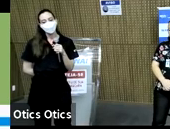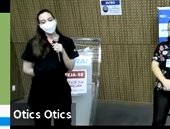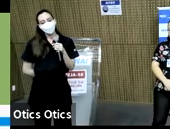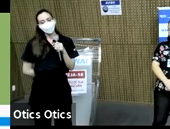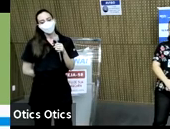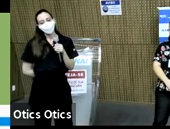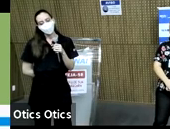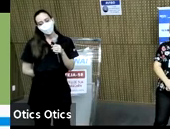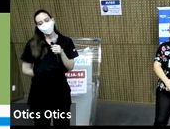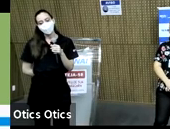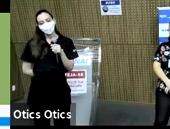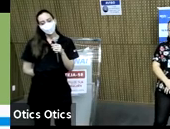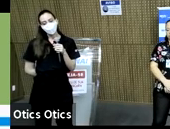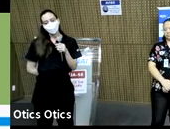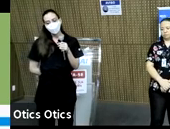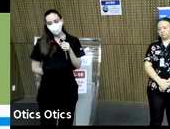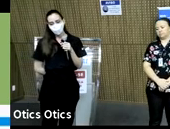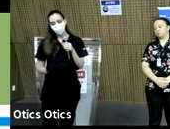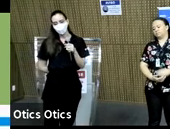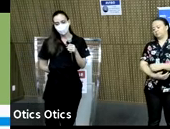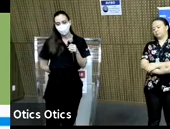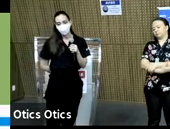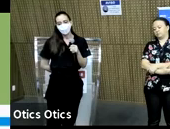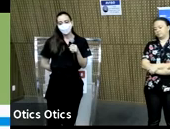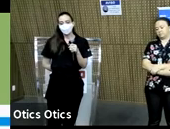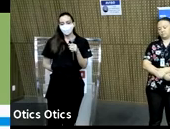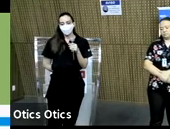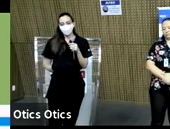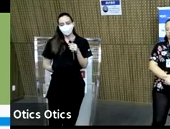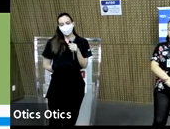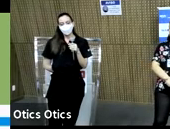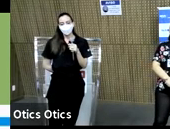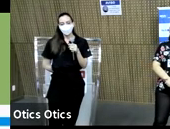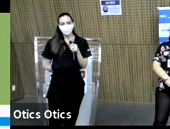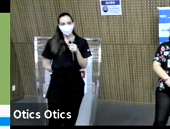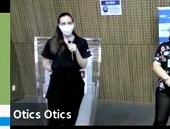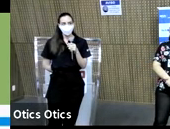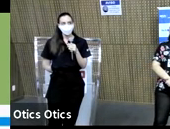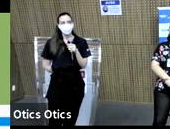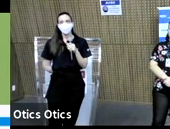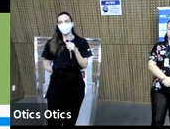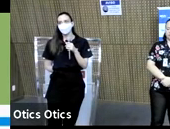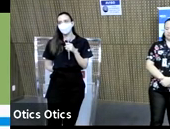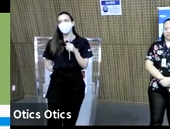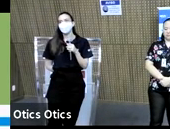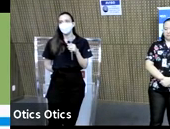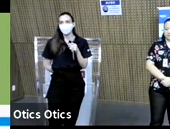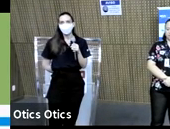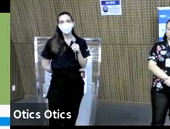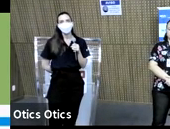71% dos diabéticos em cima da estimativa, né? Desses hipertensos e diabéticos, todos